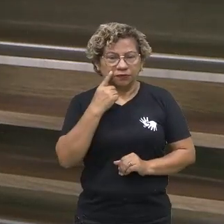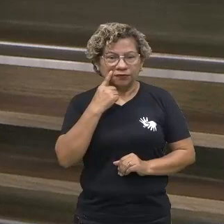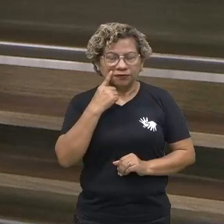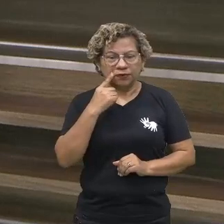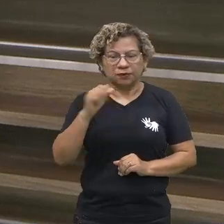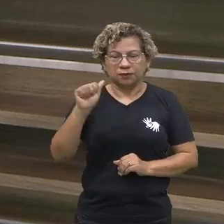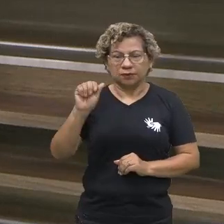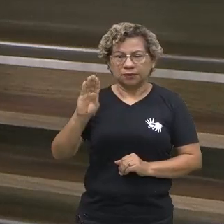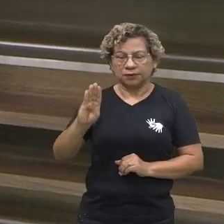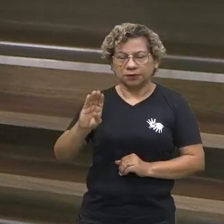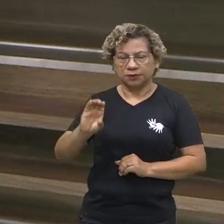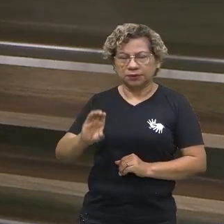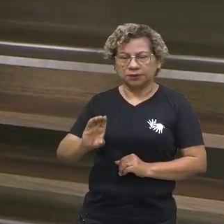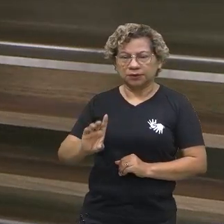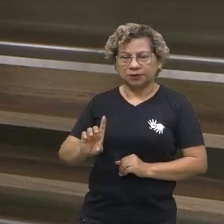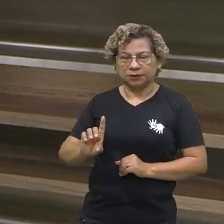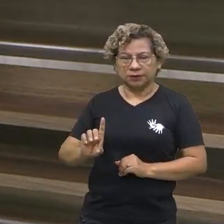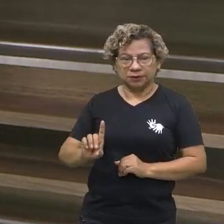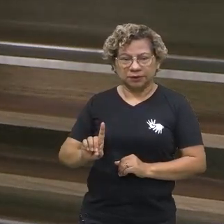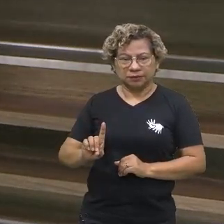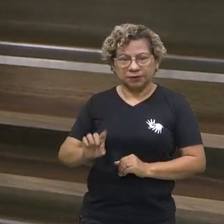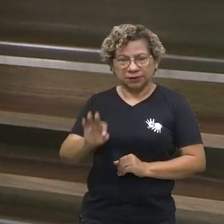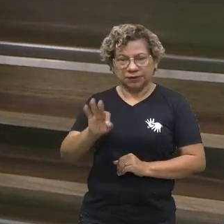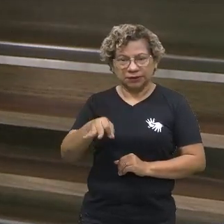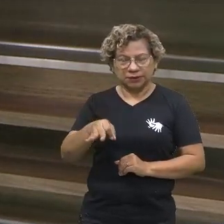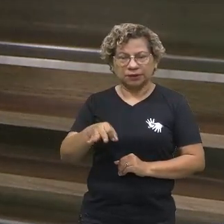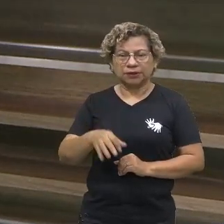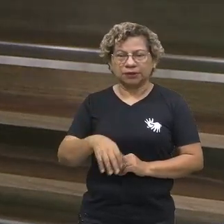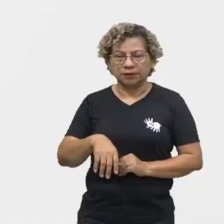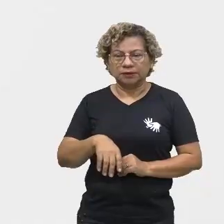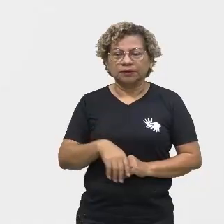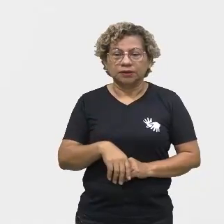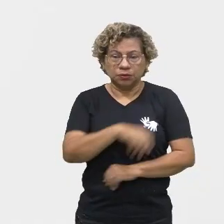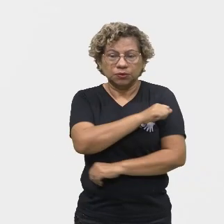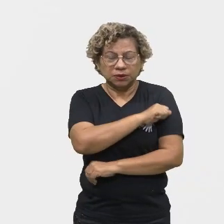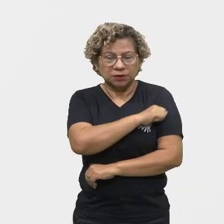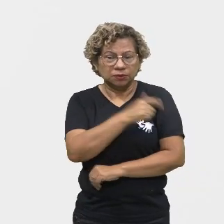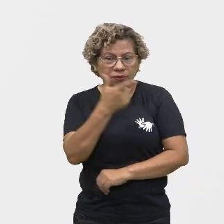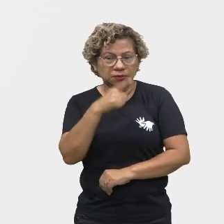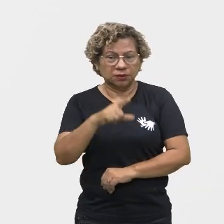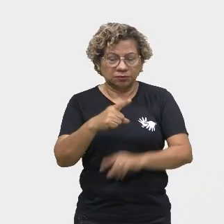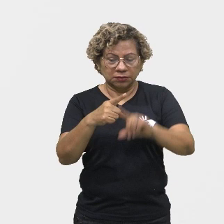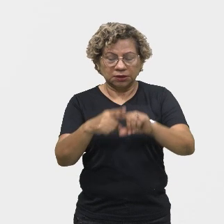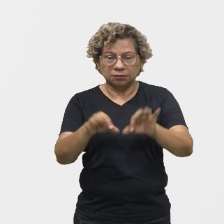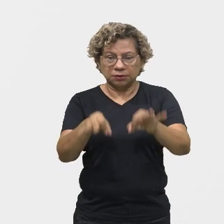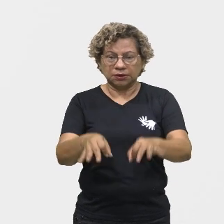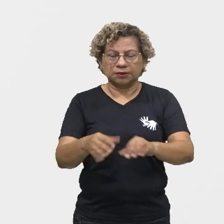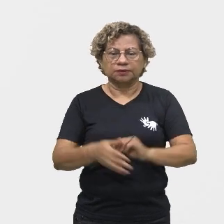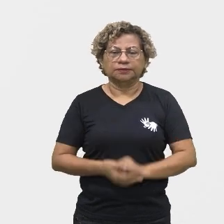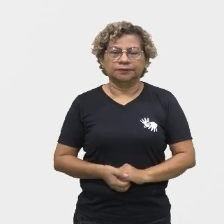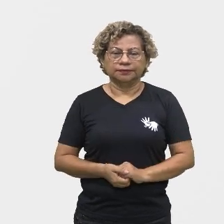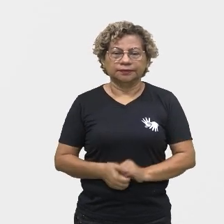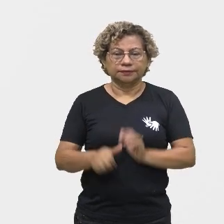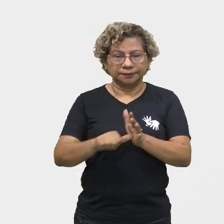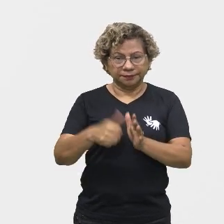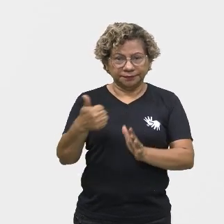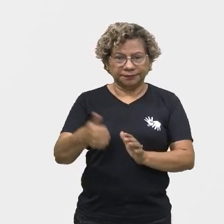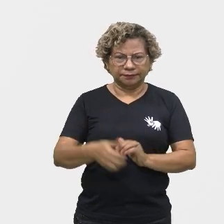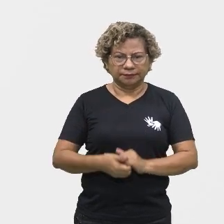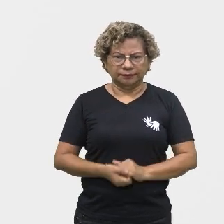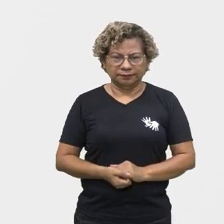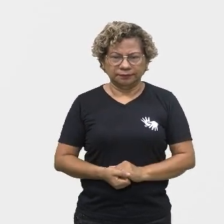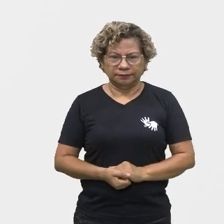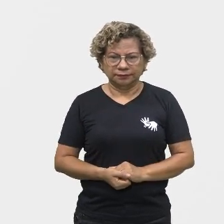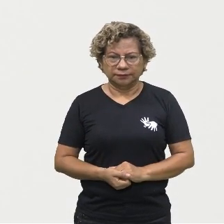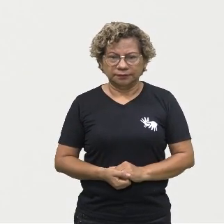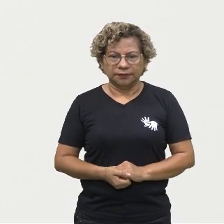delas, analisar, para acharmos a nossa resposta, ver se os meninos acertaram. Vamos para a primeira questão, a letra A.